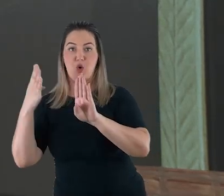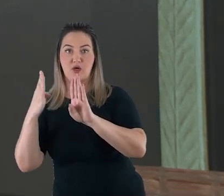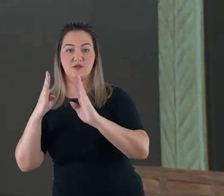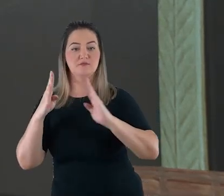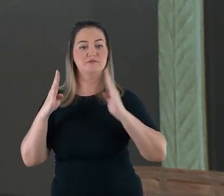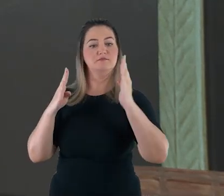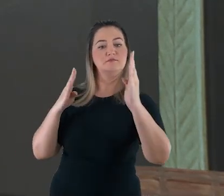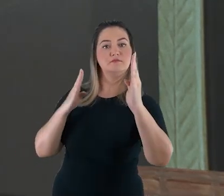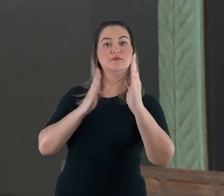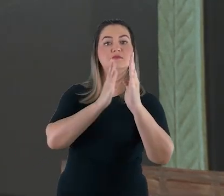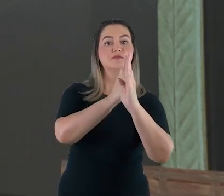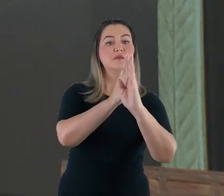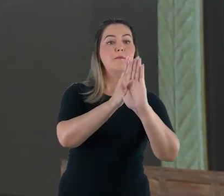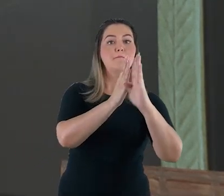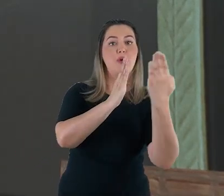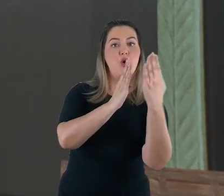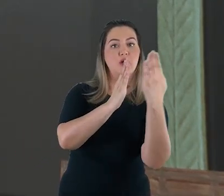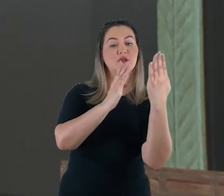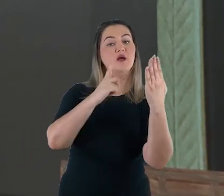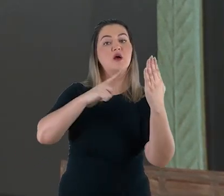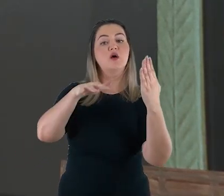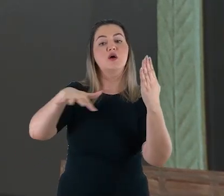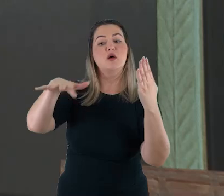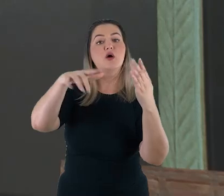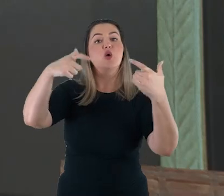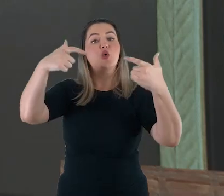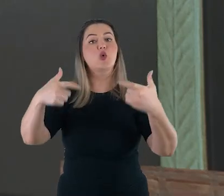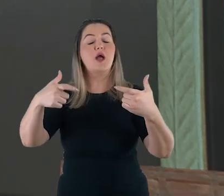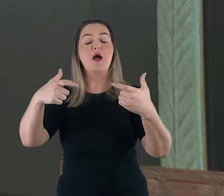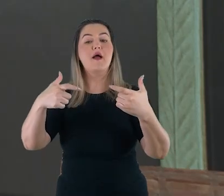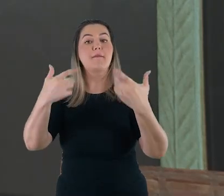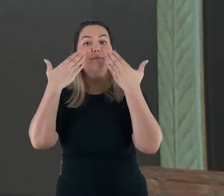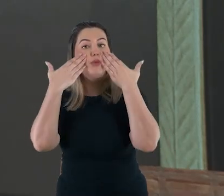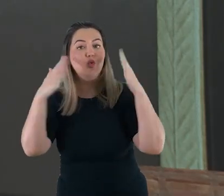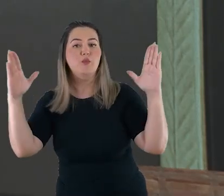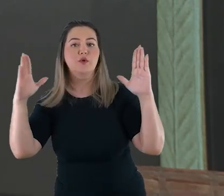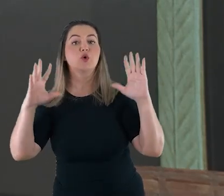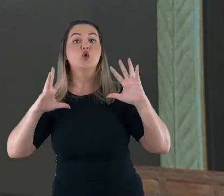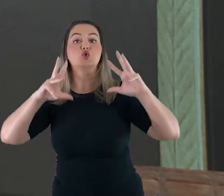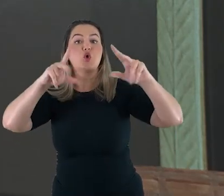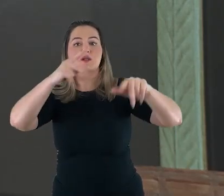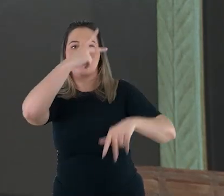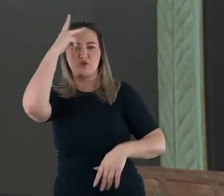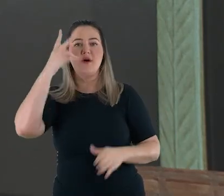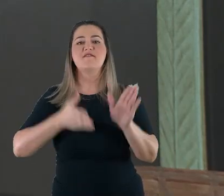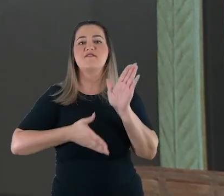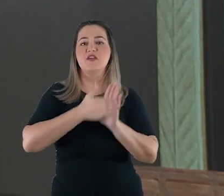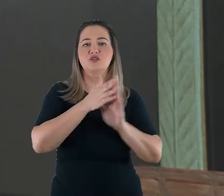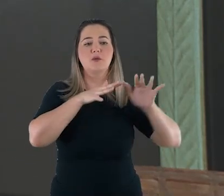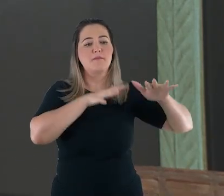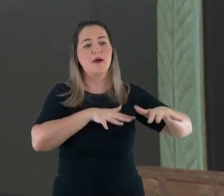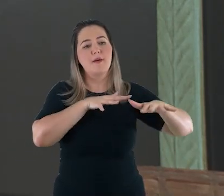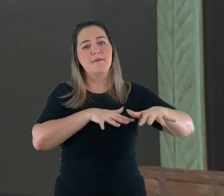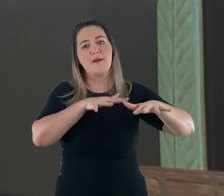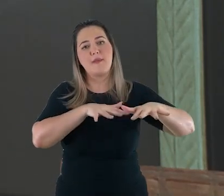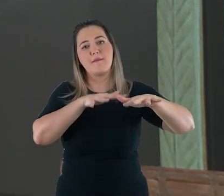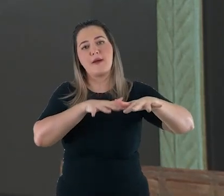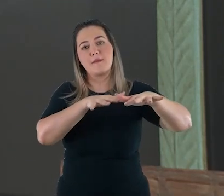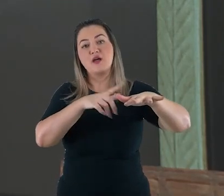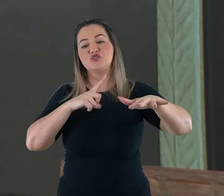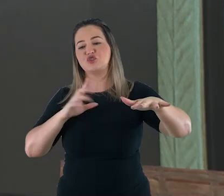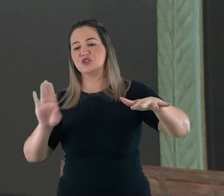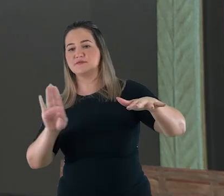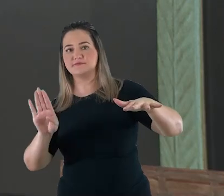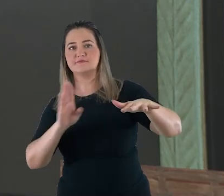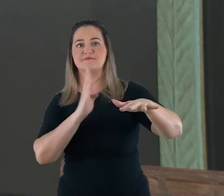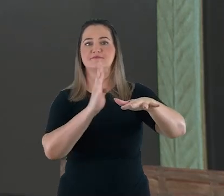portas, era o lugar mais público da cidade. Todas as caravanas tinham que passar por aqui para ter acesso até o interior da cidade.